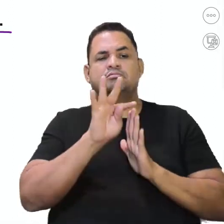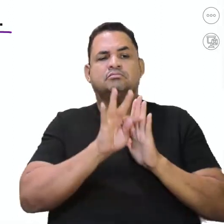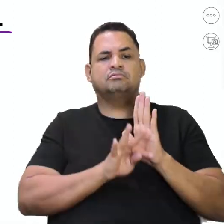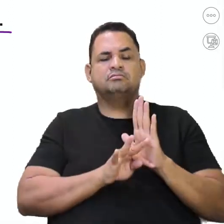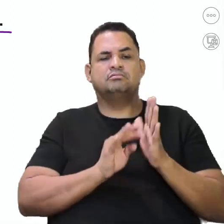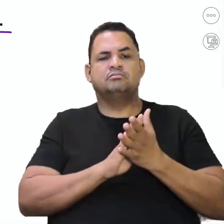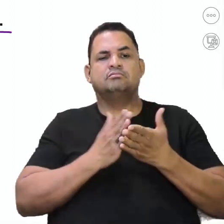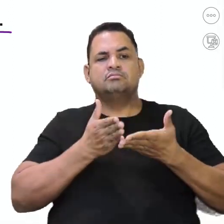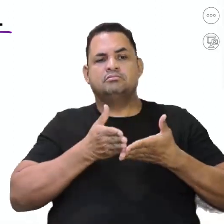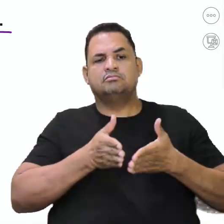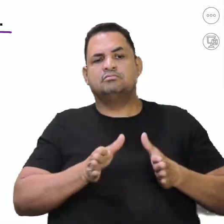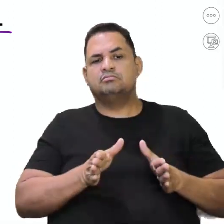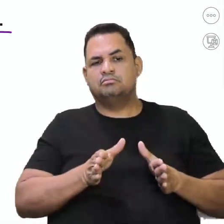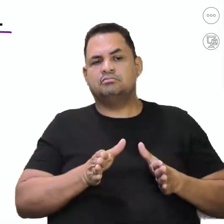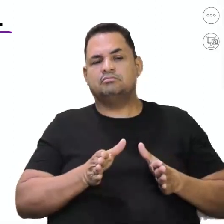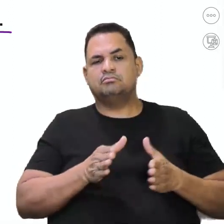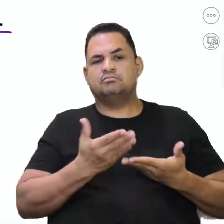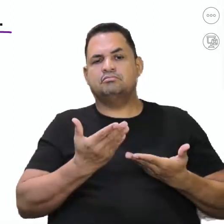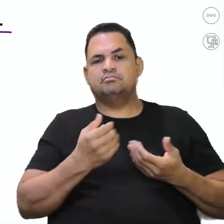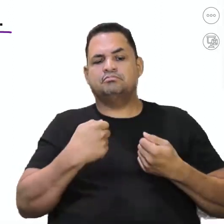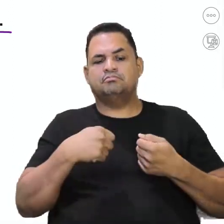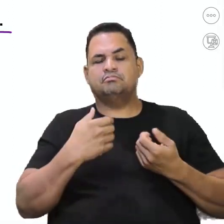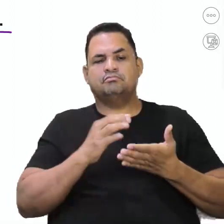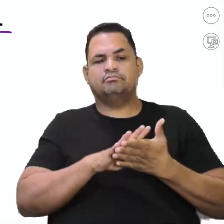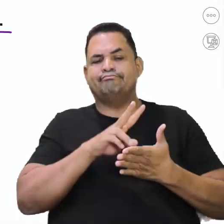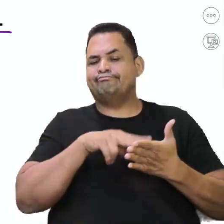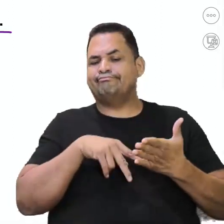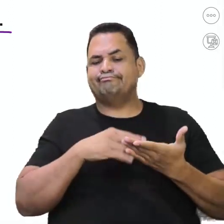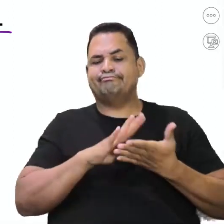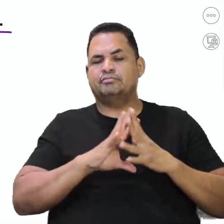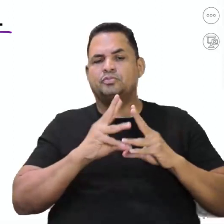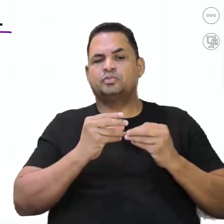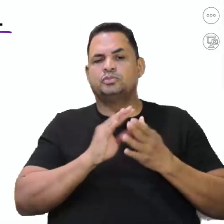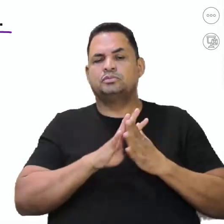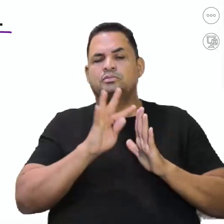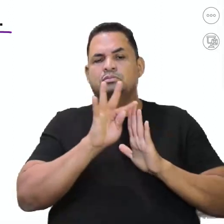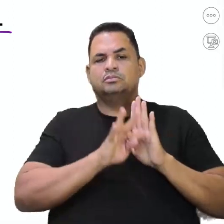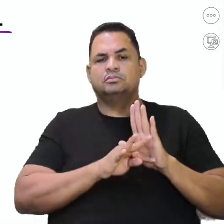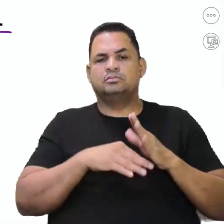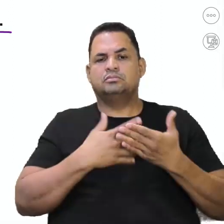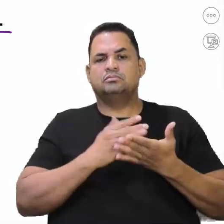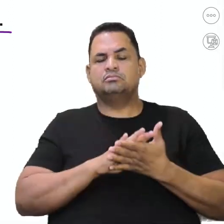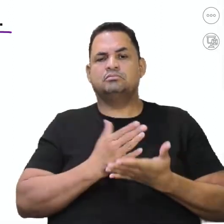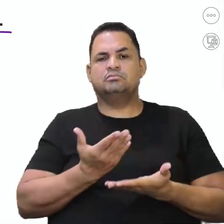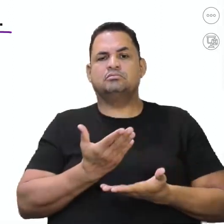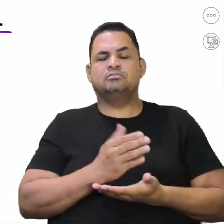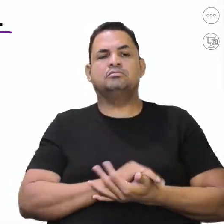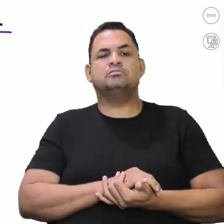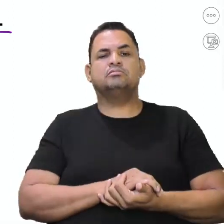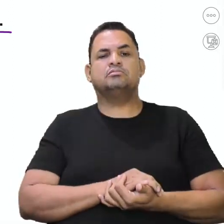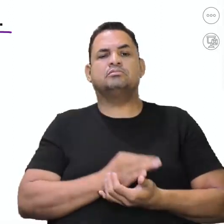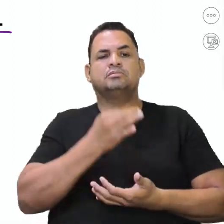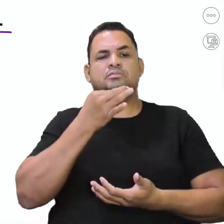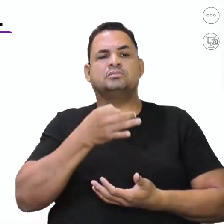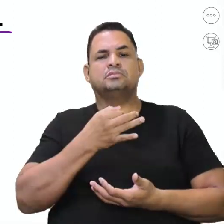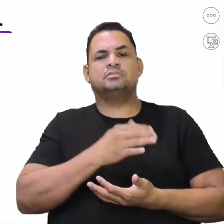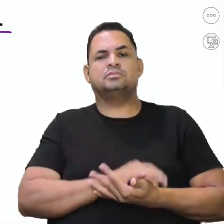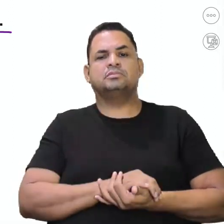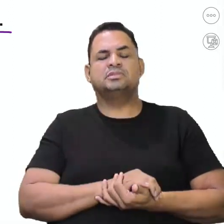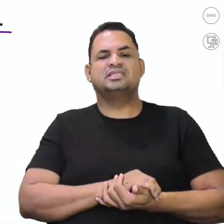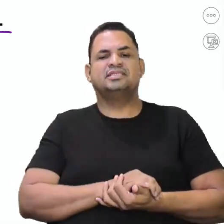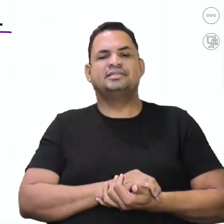diz é que ele nasceu em 17 de julho. Eu preciso ler o resto do texto? Não preciso, porque o resto está correto. Esse